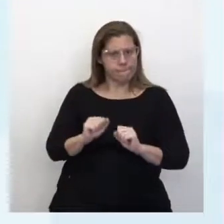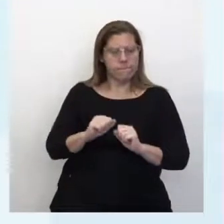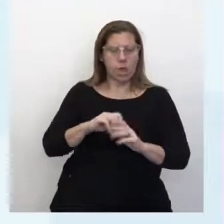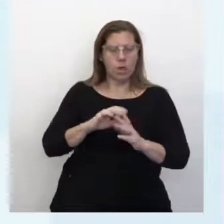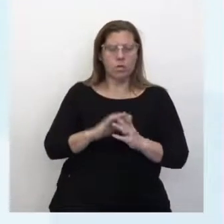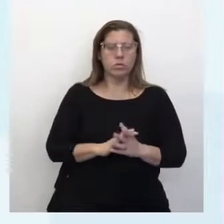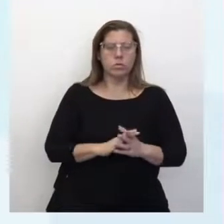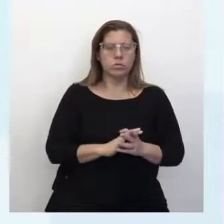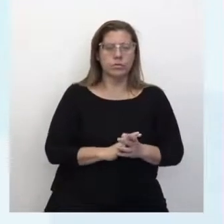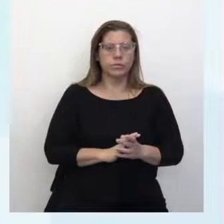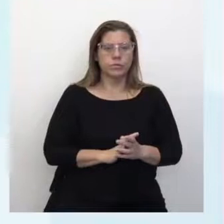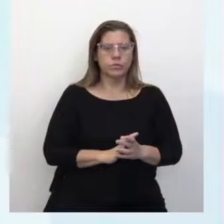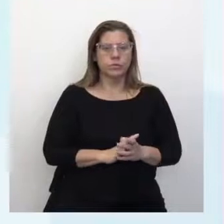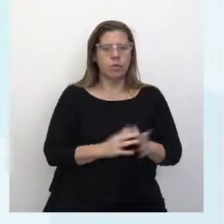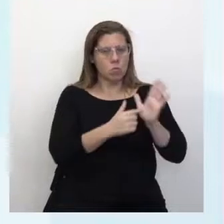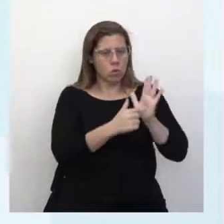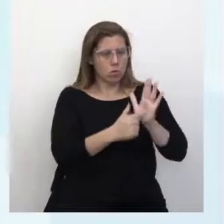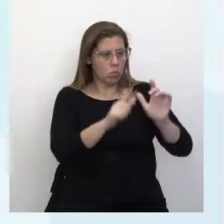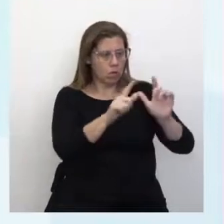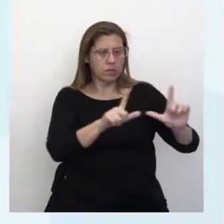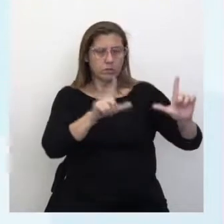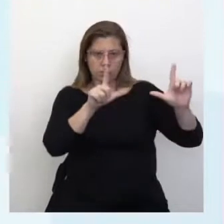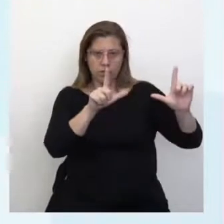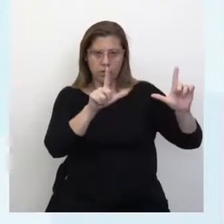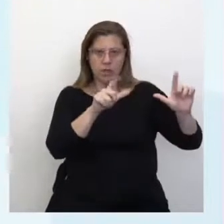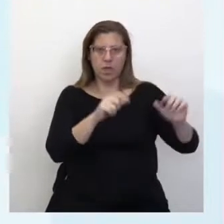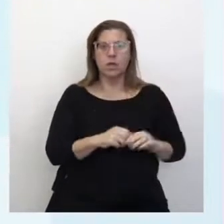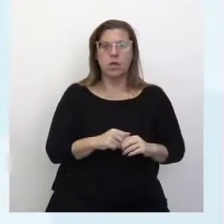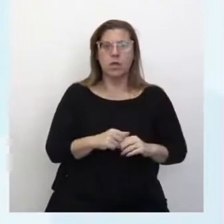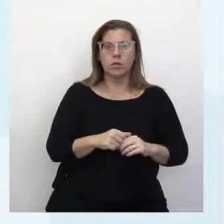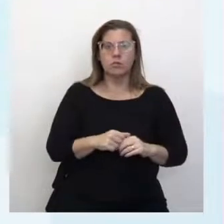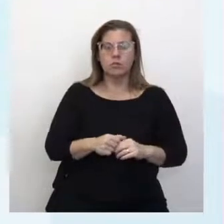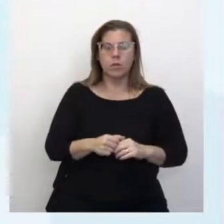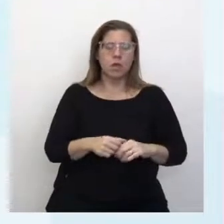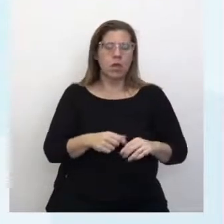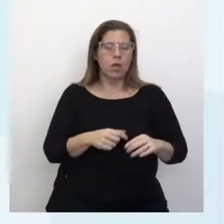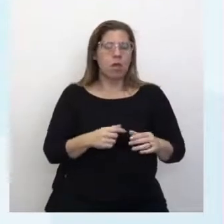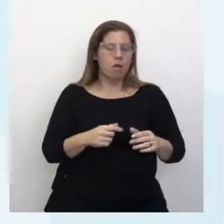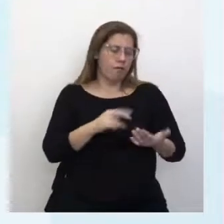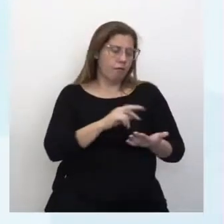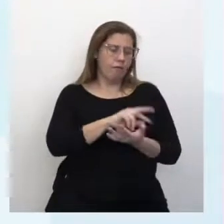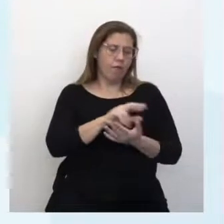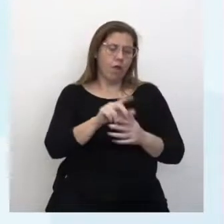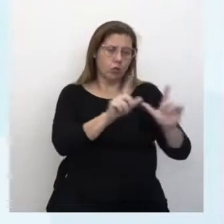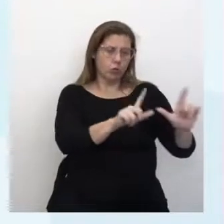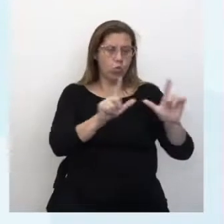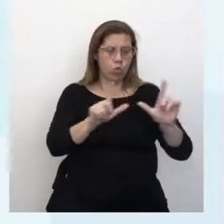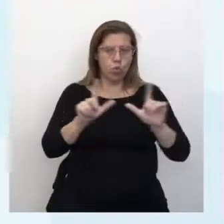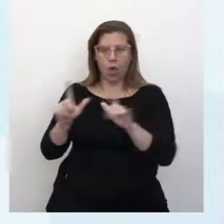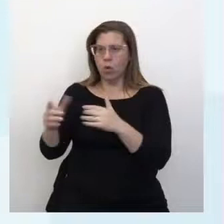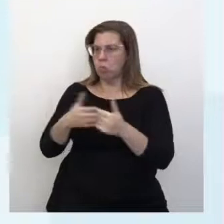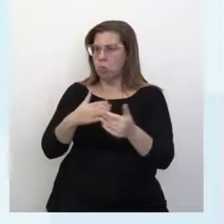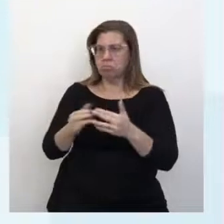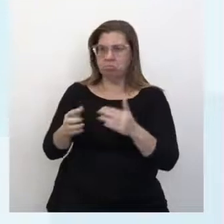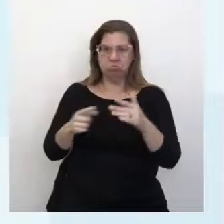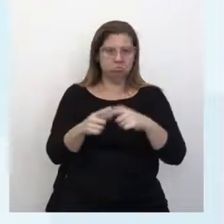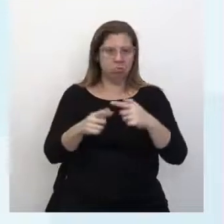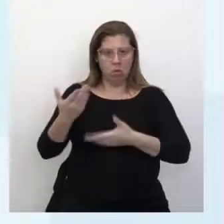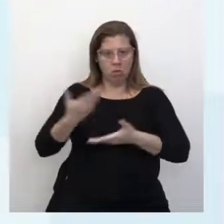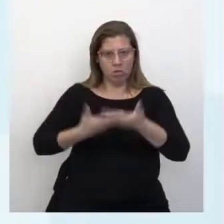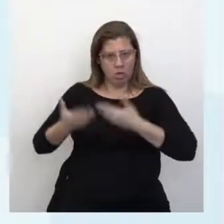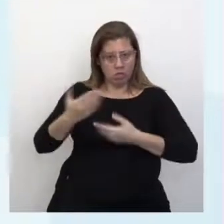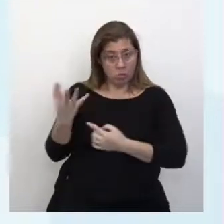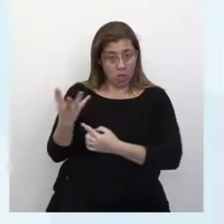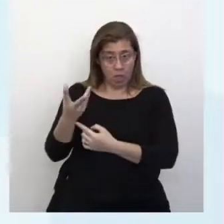colocar uma exposição, onde eu possa fazer uma vernissagem, onde eu possa fazer, né, qualquer tipo de interação